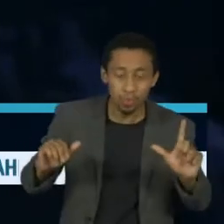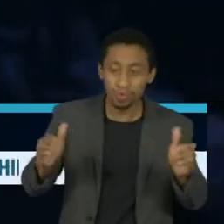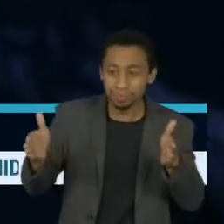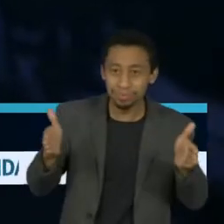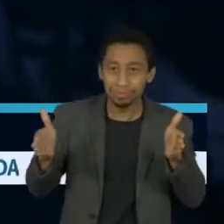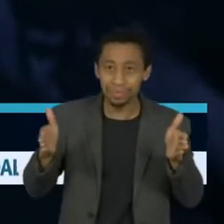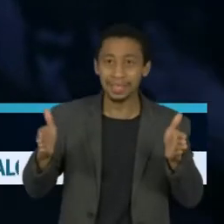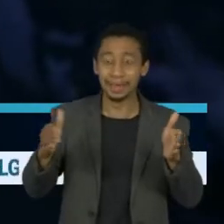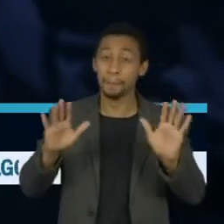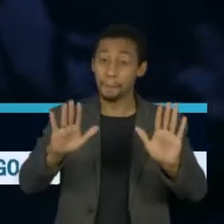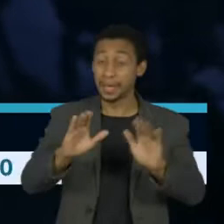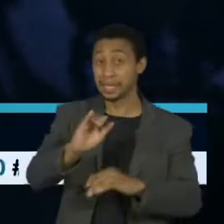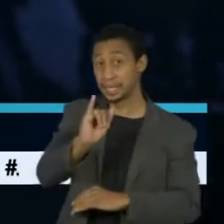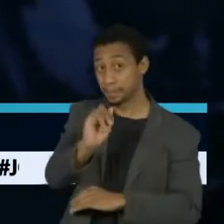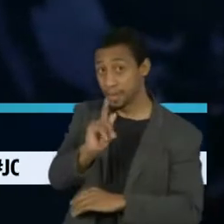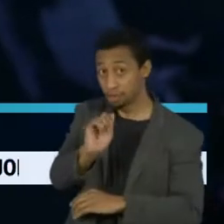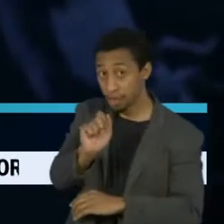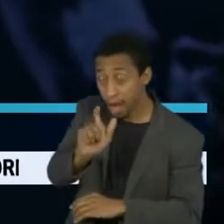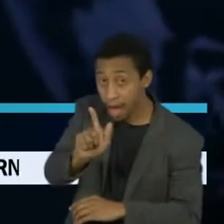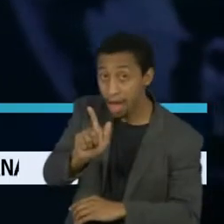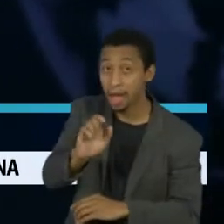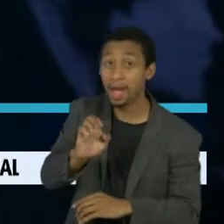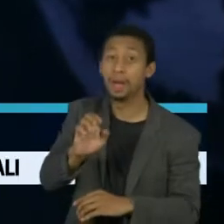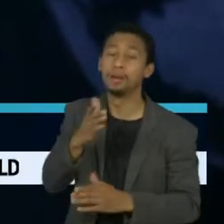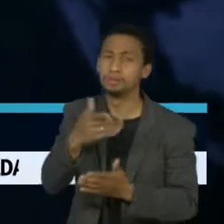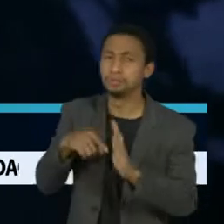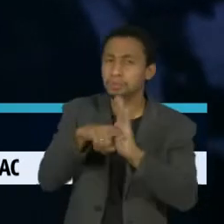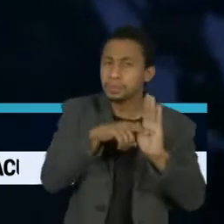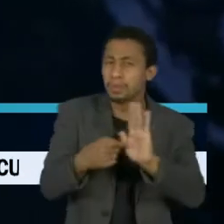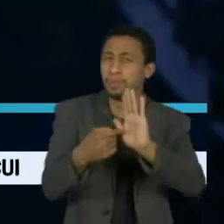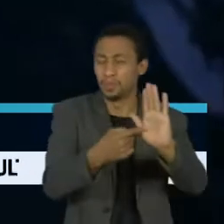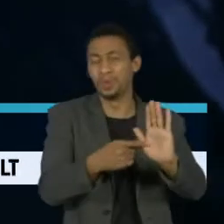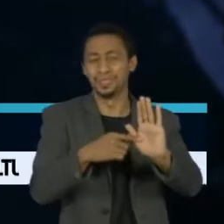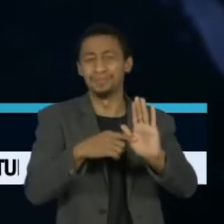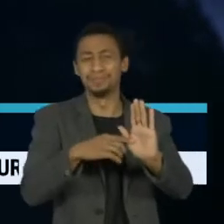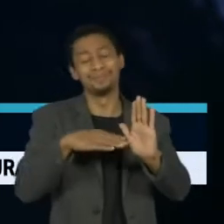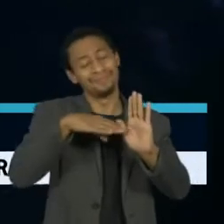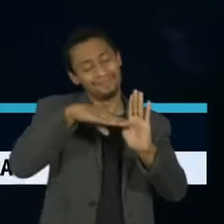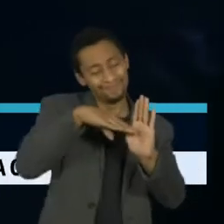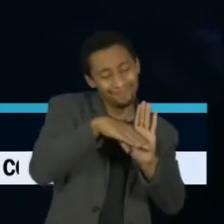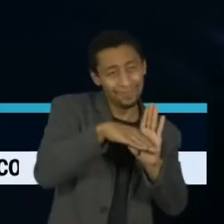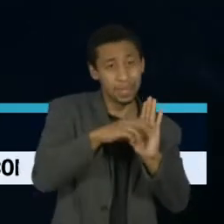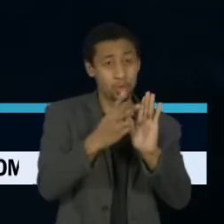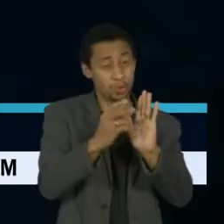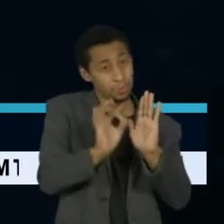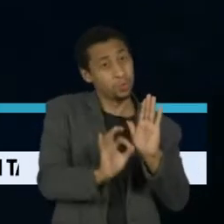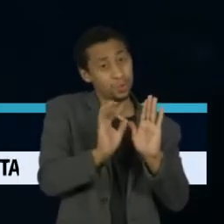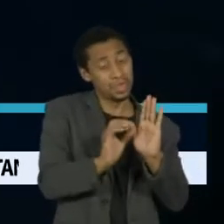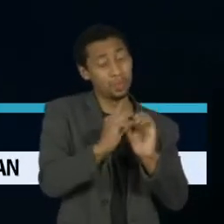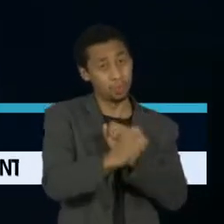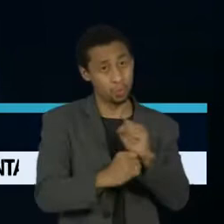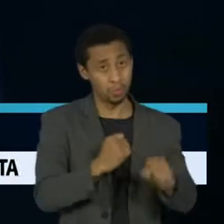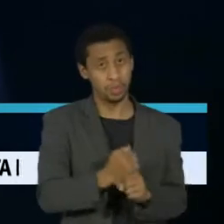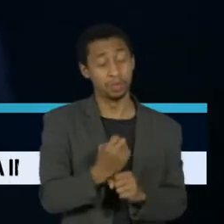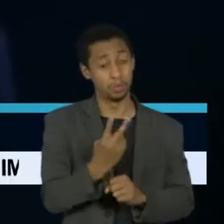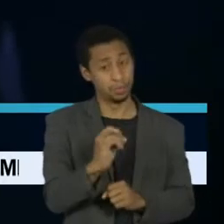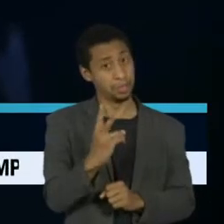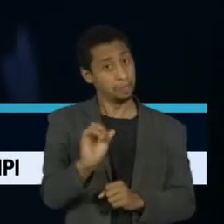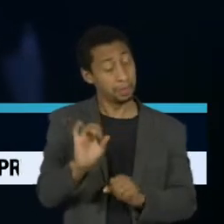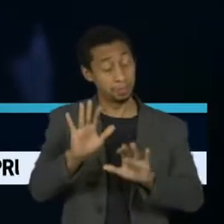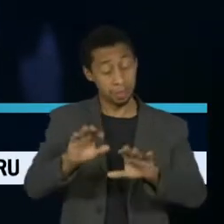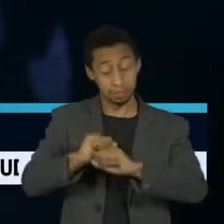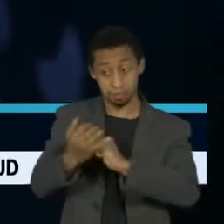nos cálculos do IBGE, ainda assim, o setor ainda acumula queda de quase 2% no ano. E mesmo em meio à pandemia,